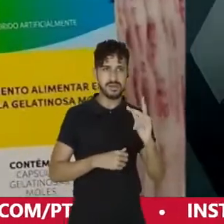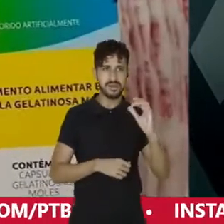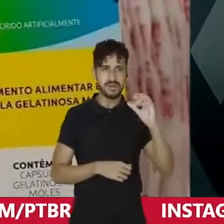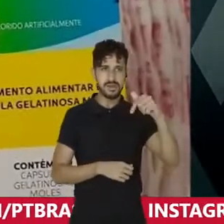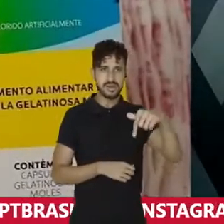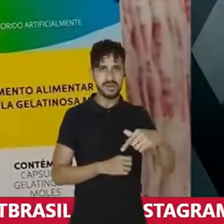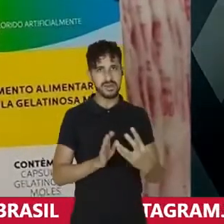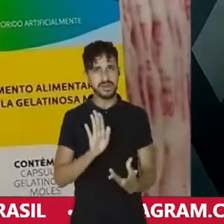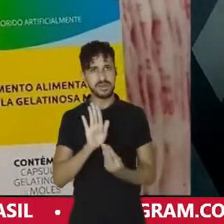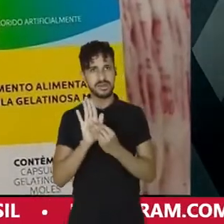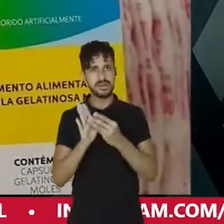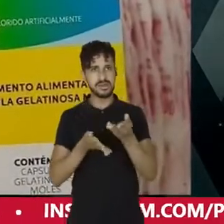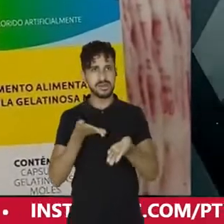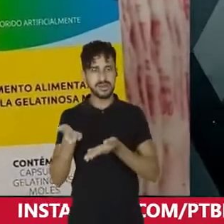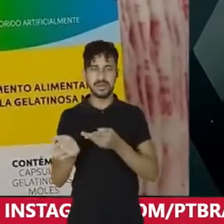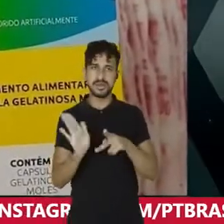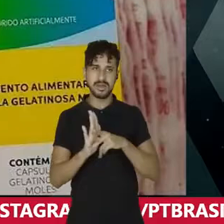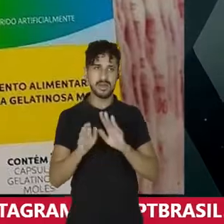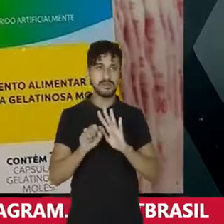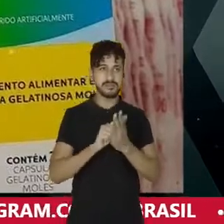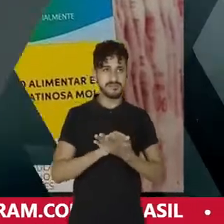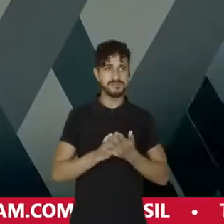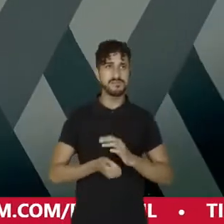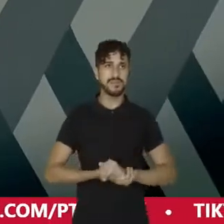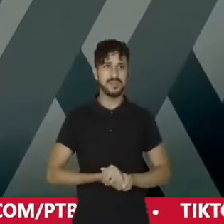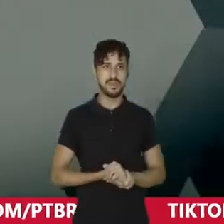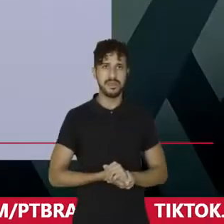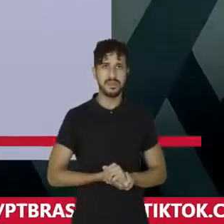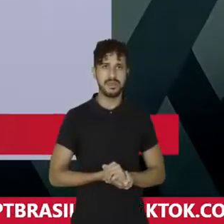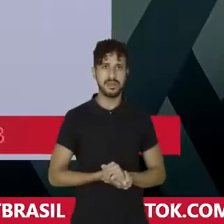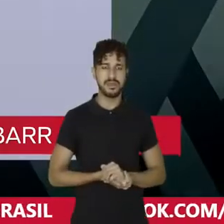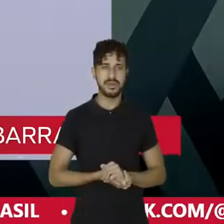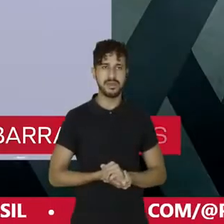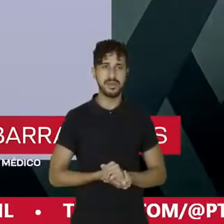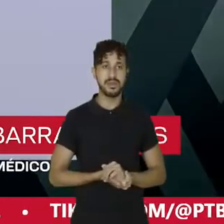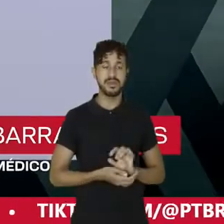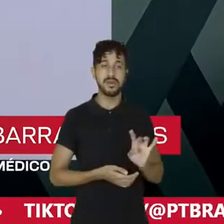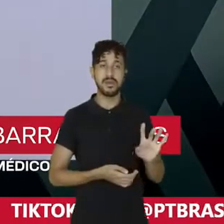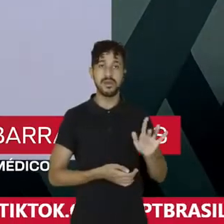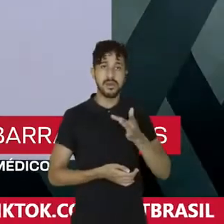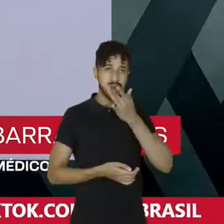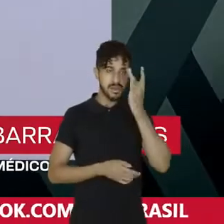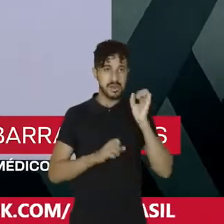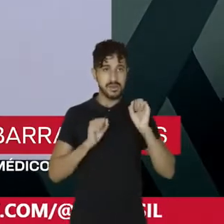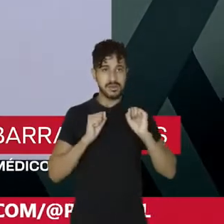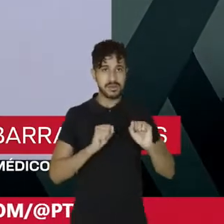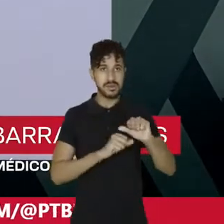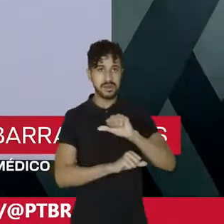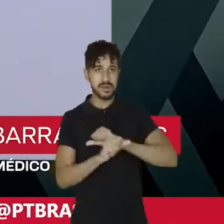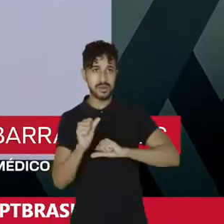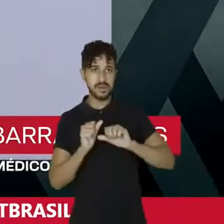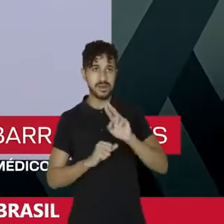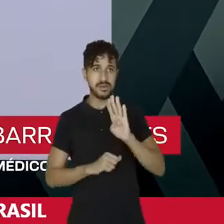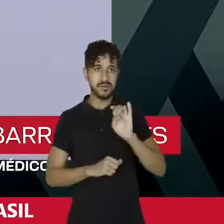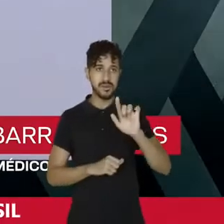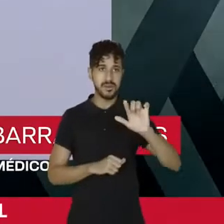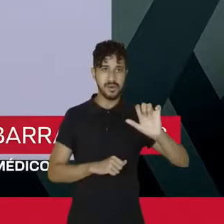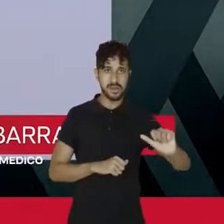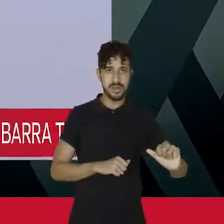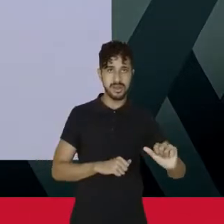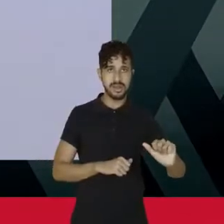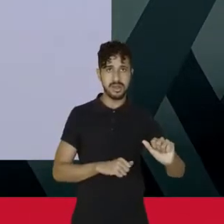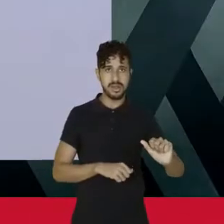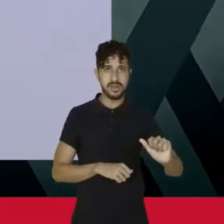para incluí-la no tratamento da cor 2019 é só quem pode modificar uma bula de